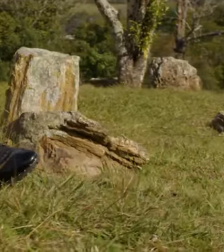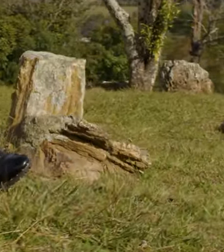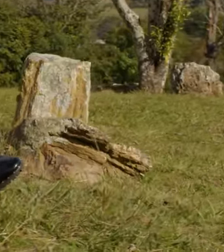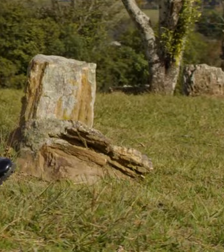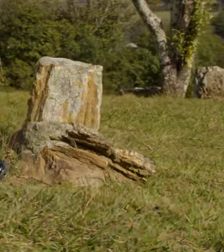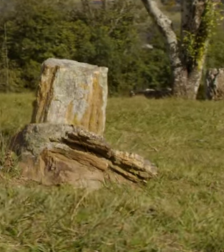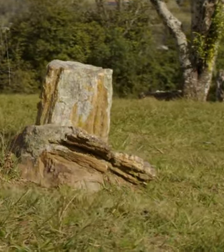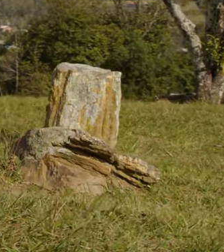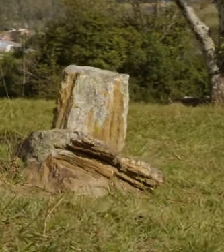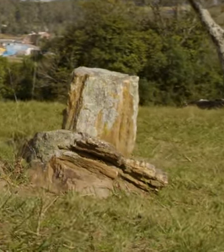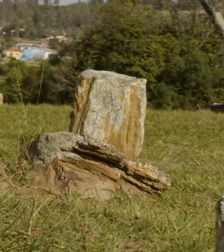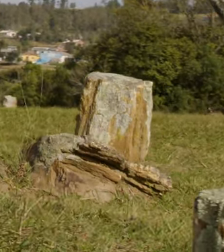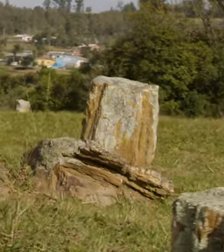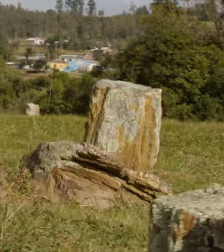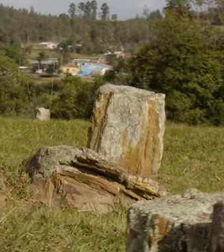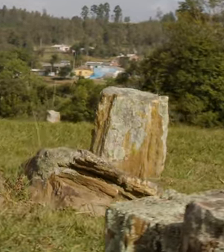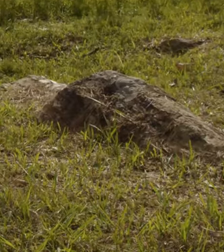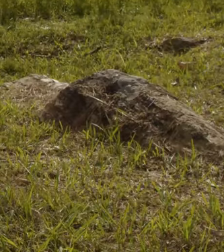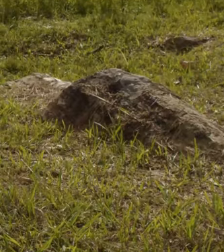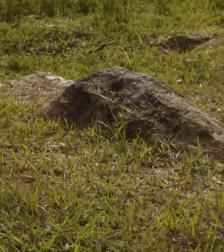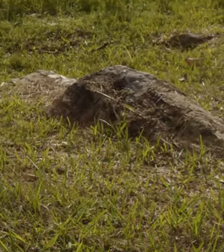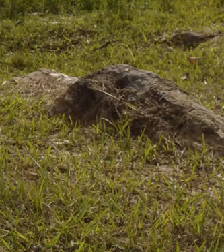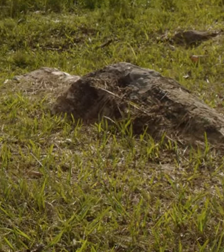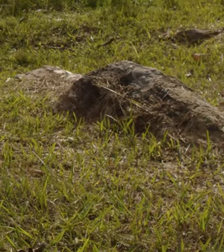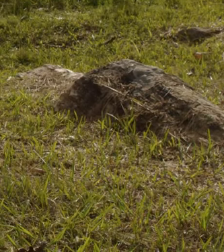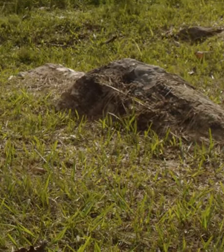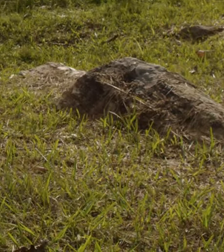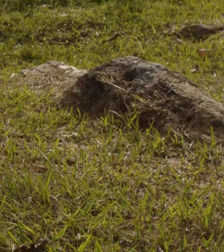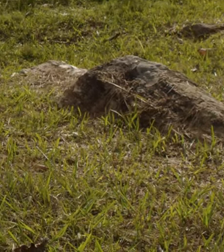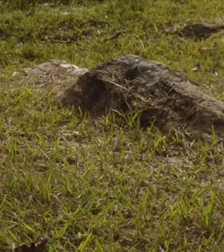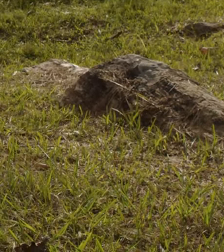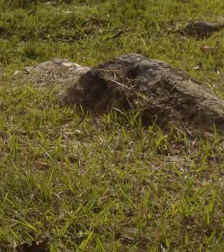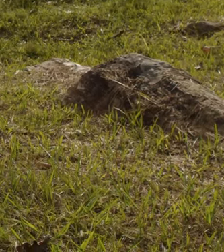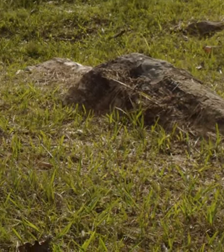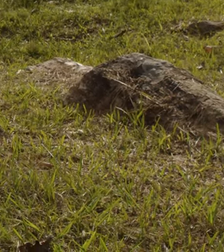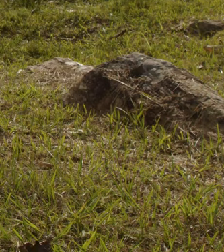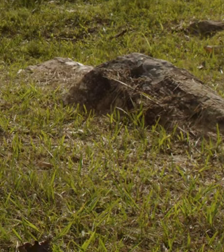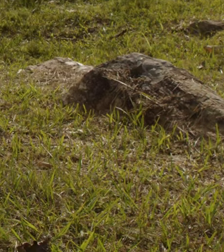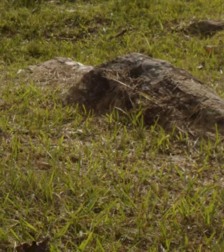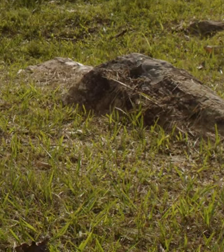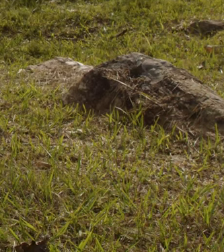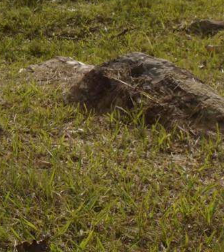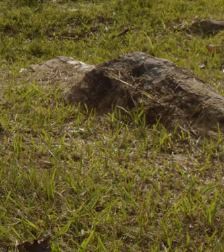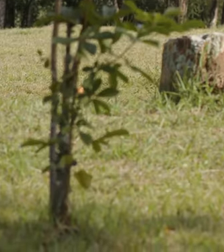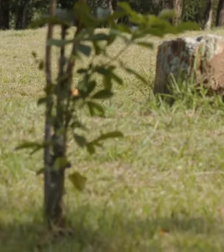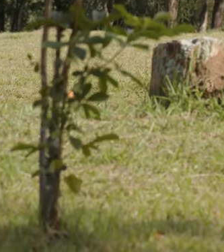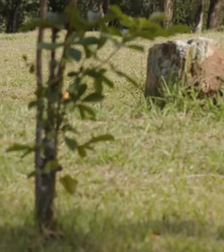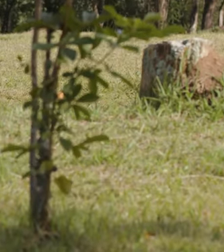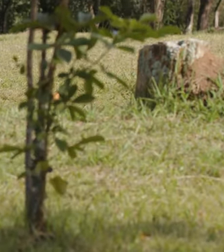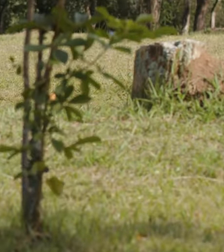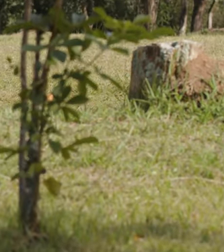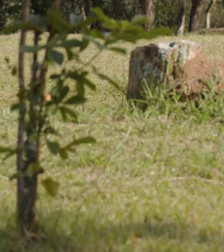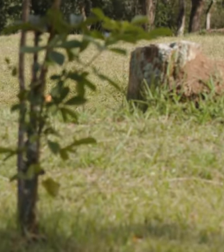pelo local Daniel toca em um sócio João observado em uma pedra e tira fotos com celular João